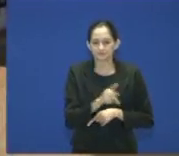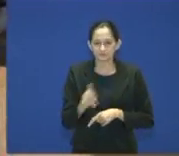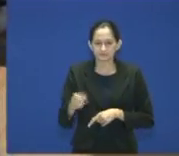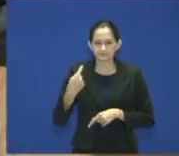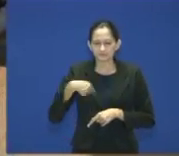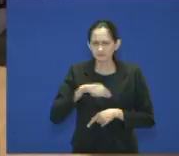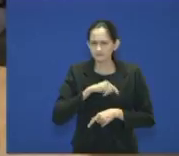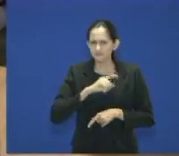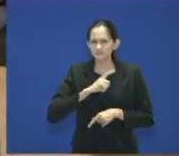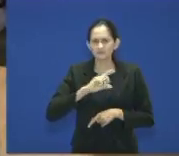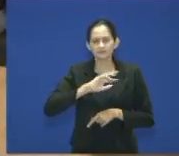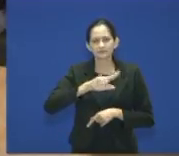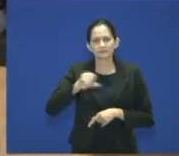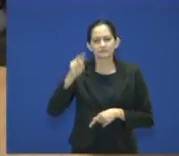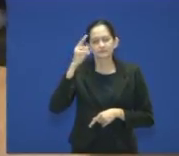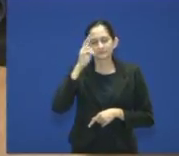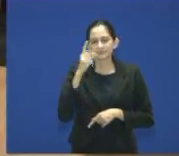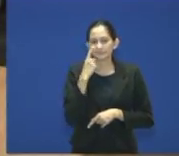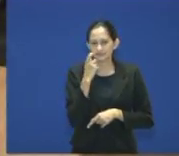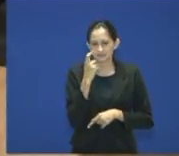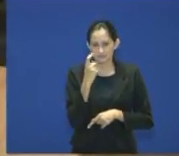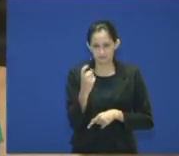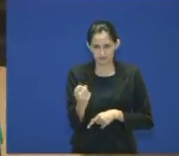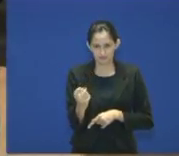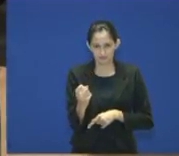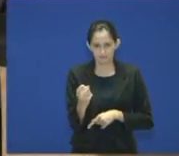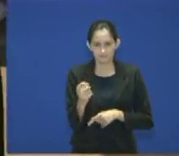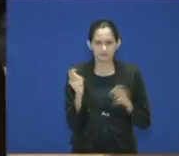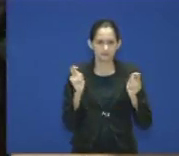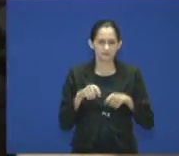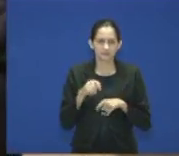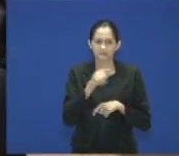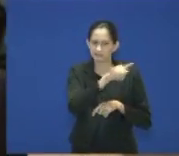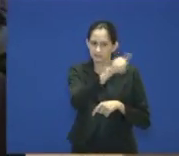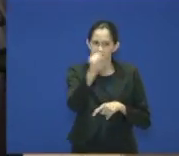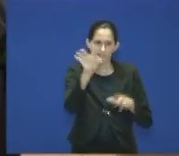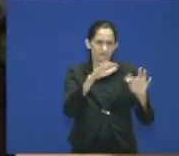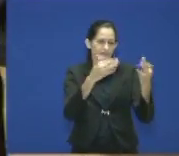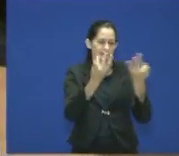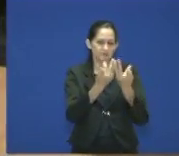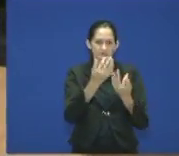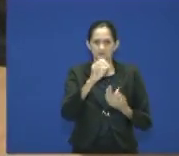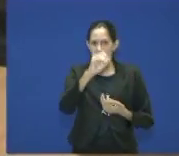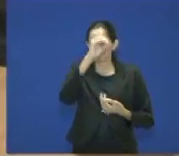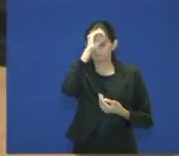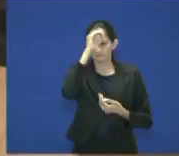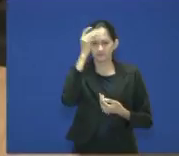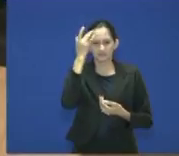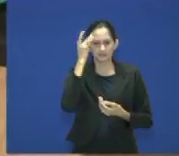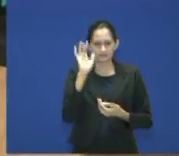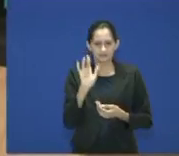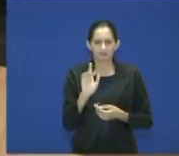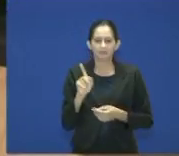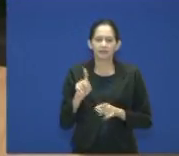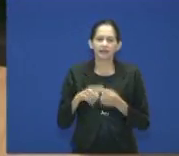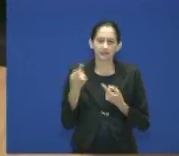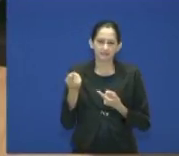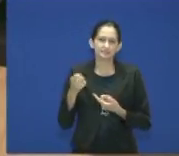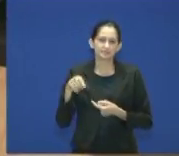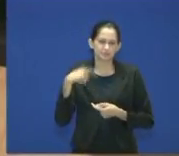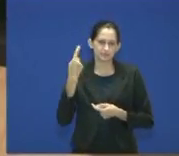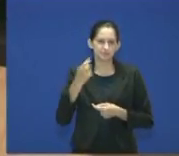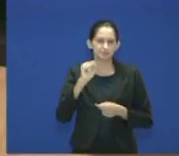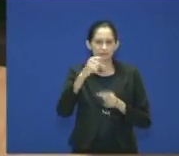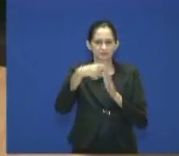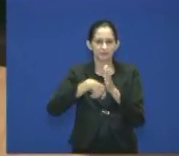Temos muitas histórias interessantíssimas, que provavelmente vocês familiares nem fazem ideia. Mas depois nos perguntem mais, né, sobre